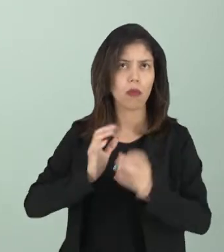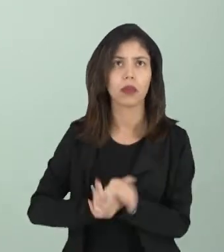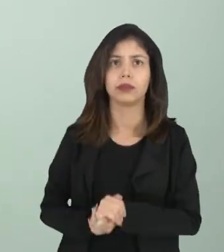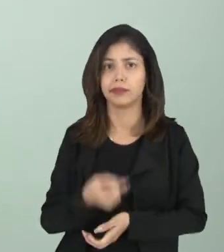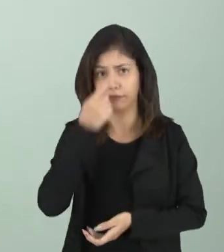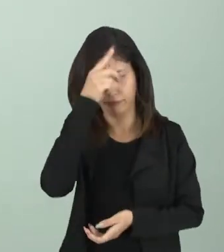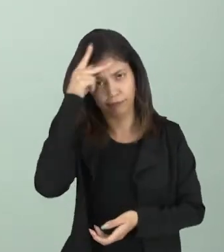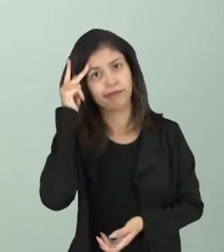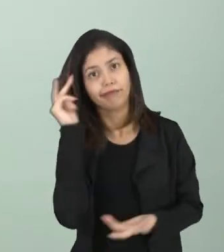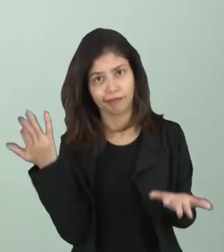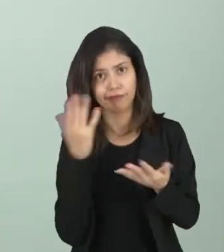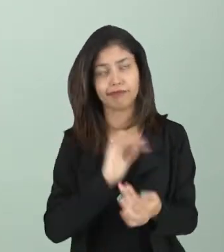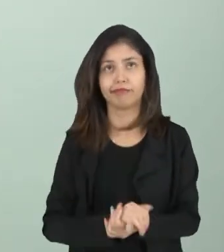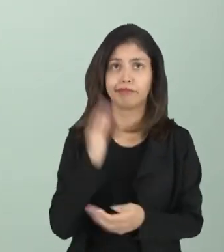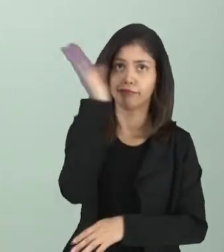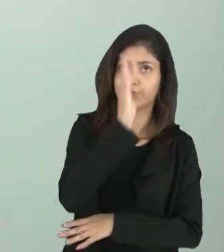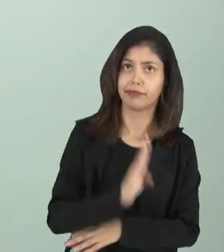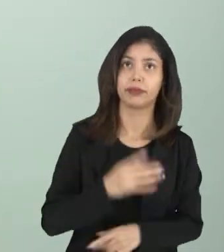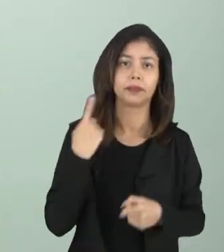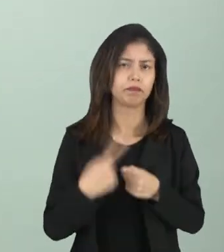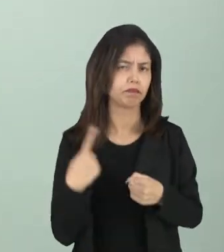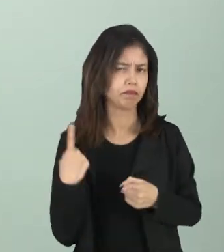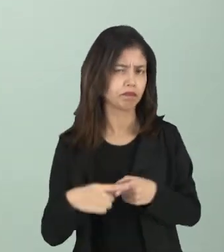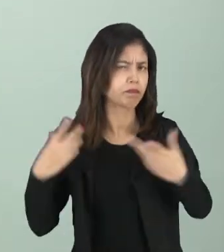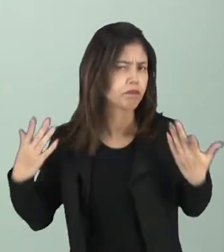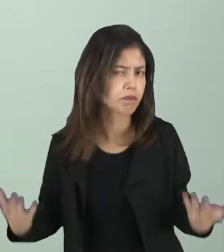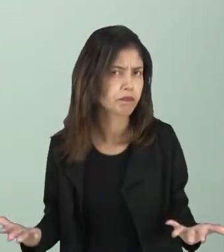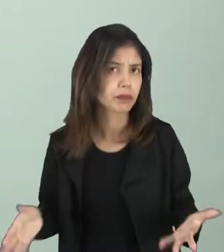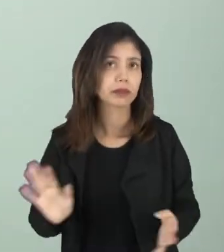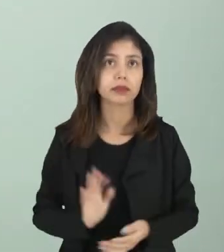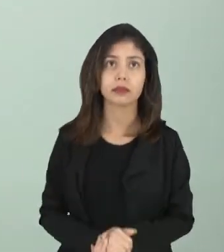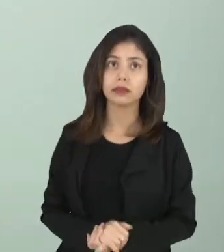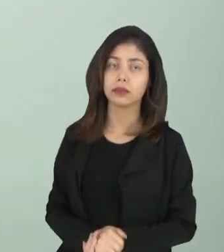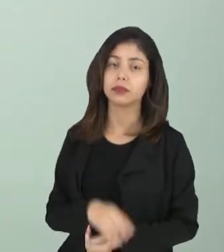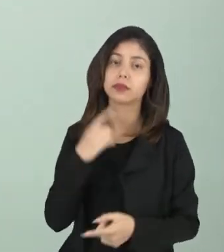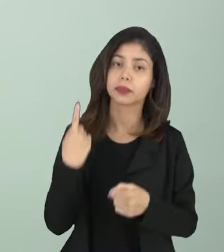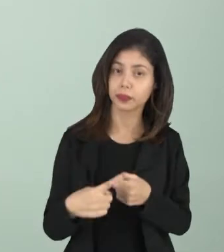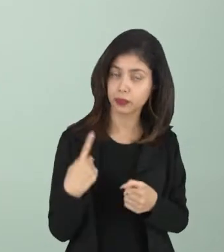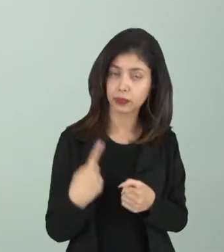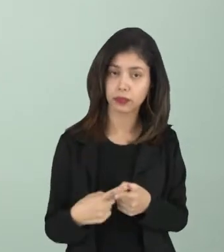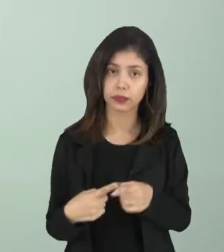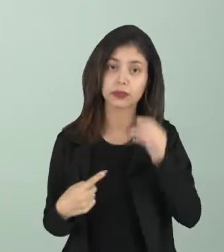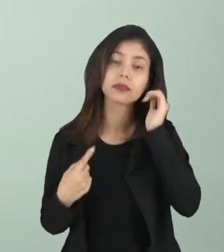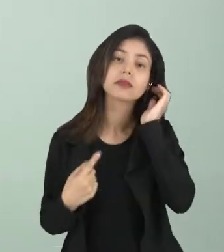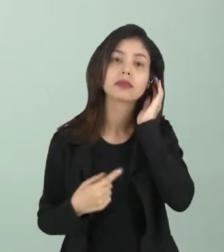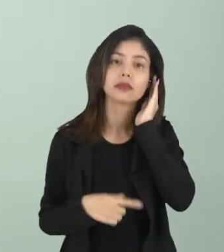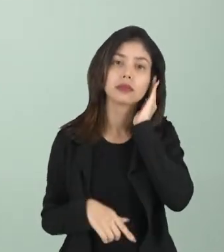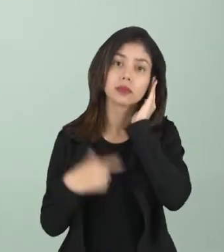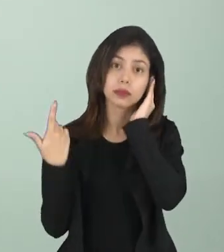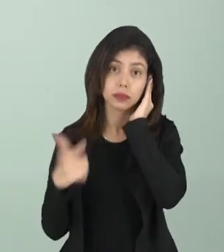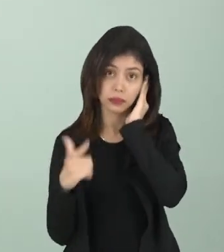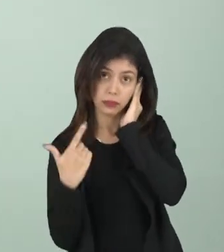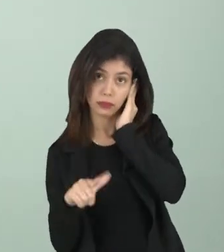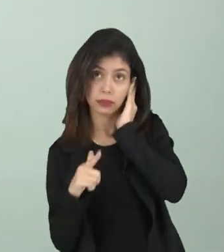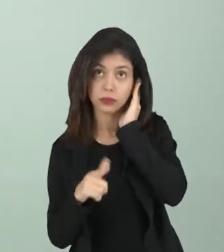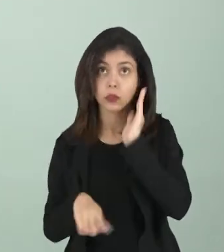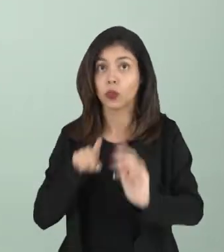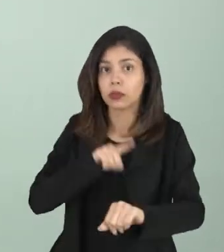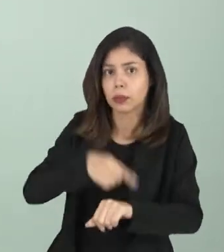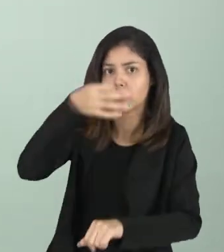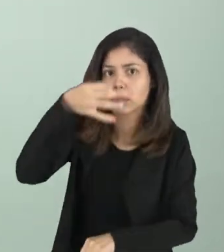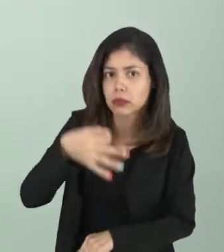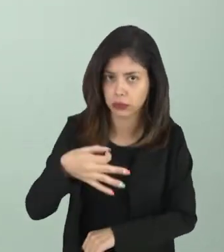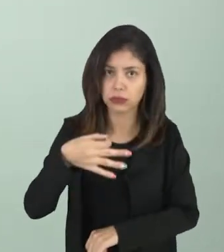dos estudantes brasileiros. Por que isso acontece? Isso acontece, galera, porque não tem um tempo